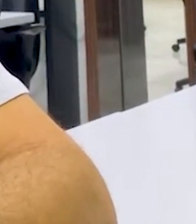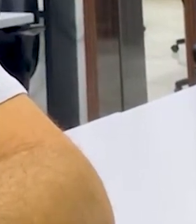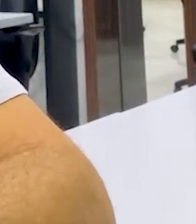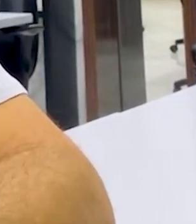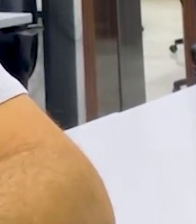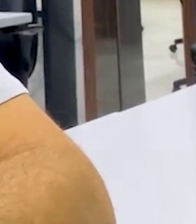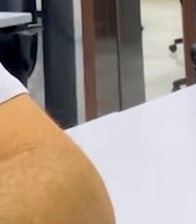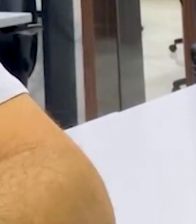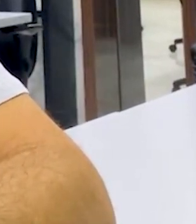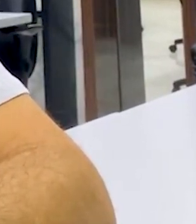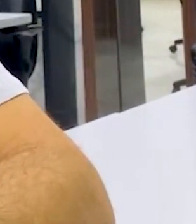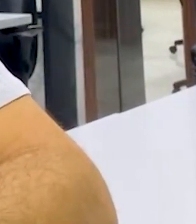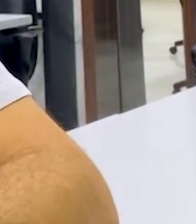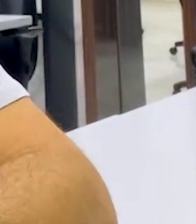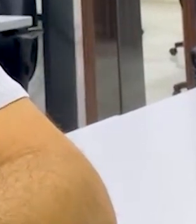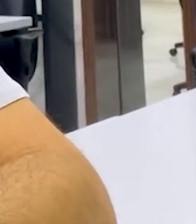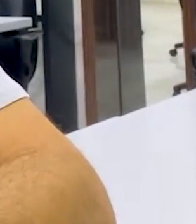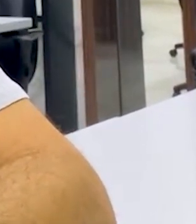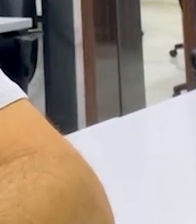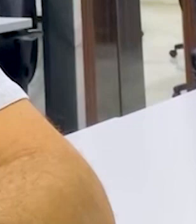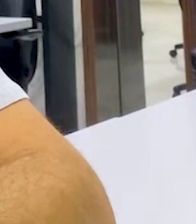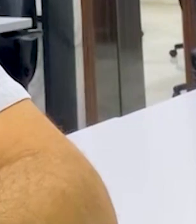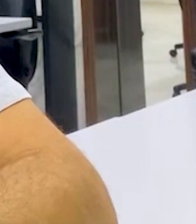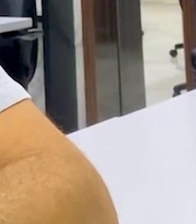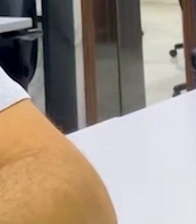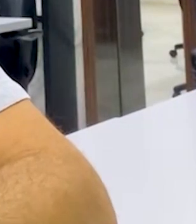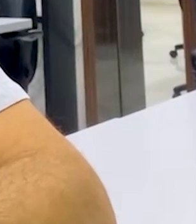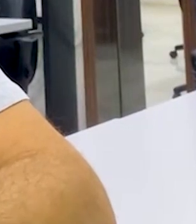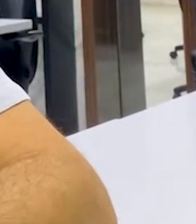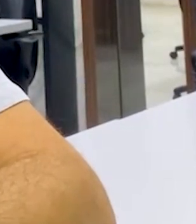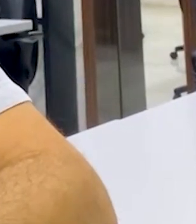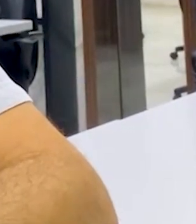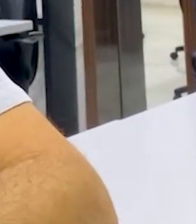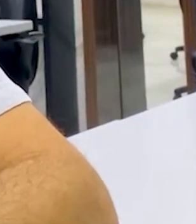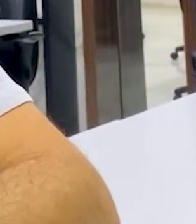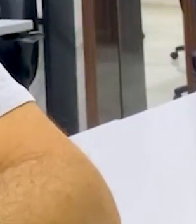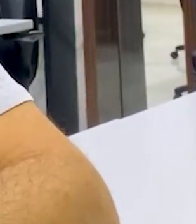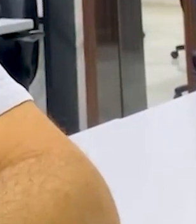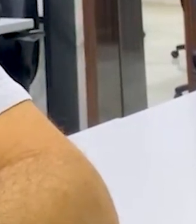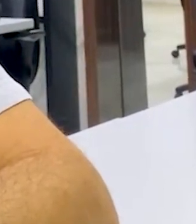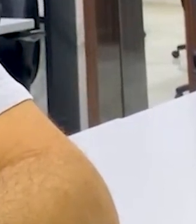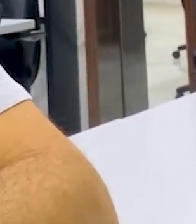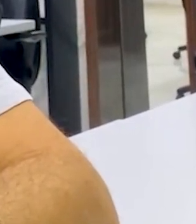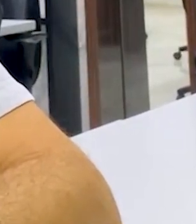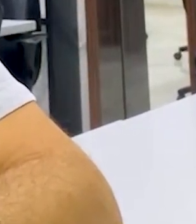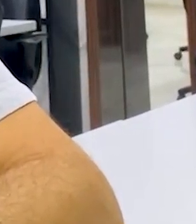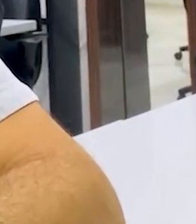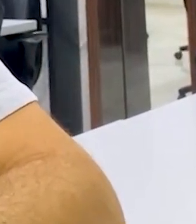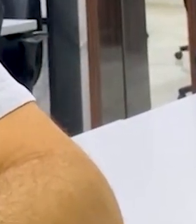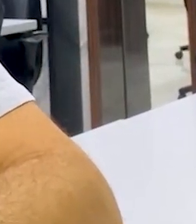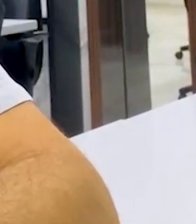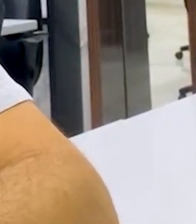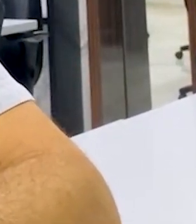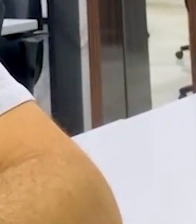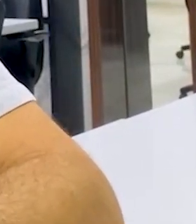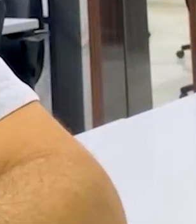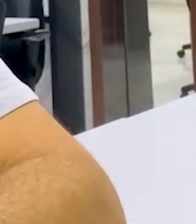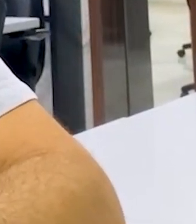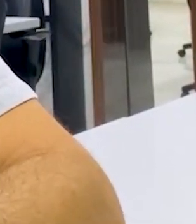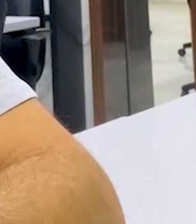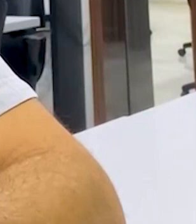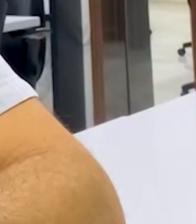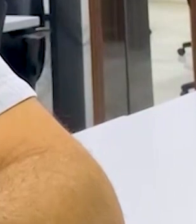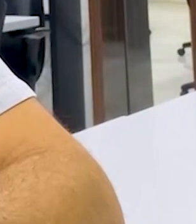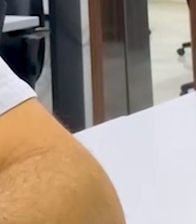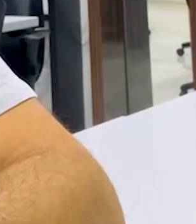tutela, documento que comprove a participação da família ou da criança em programas sociais, como Bolsa